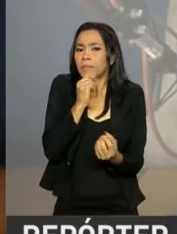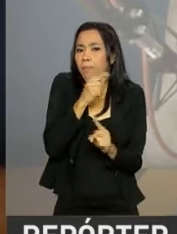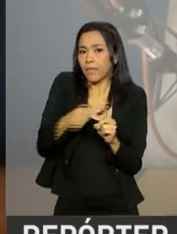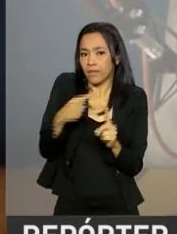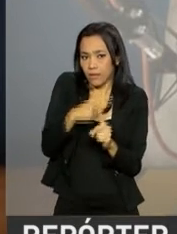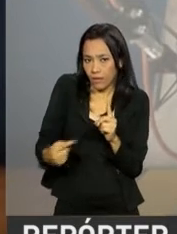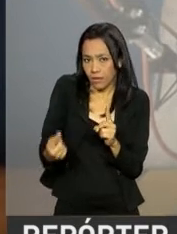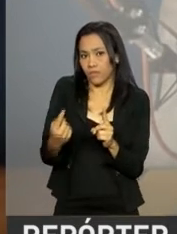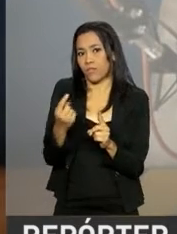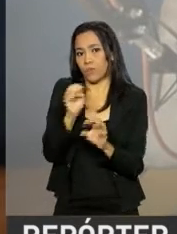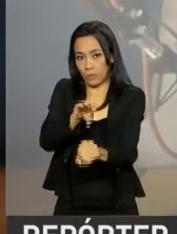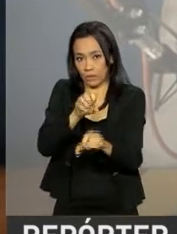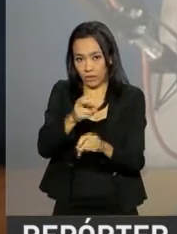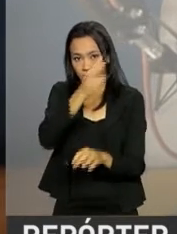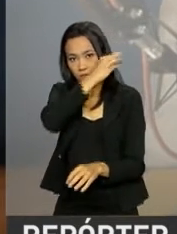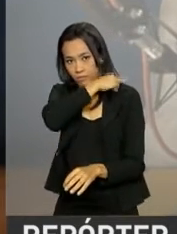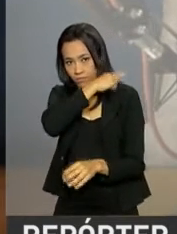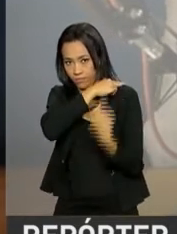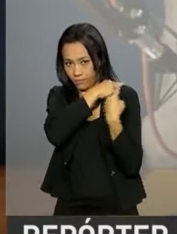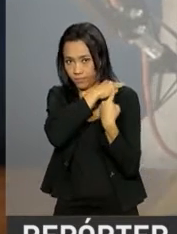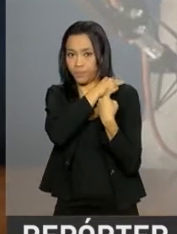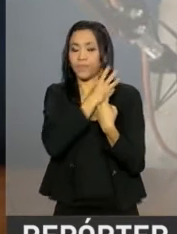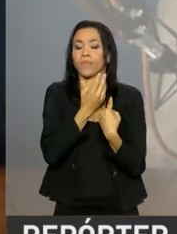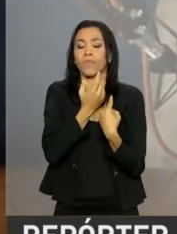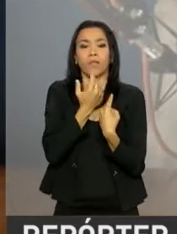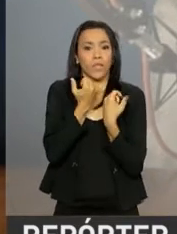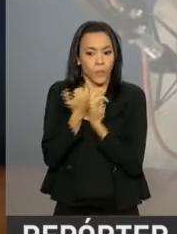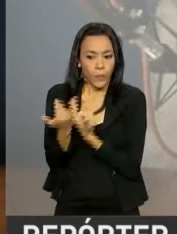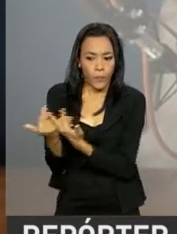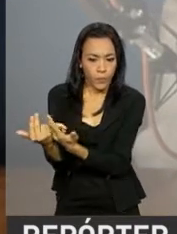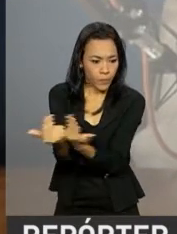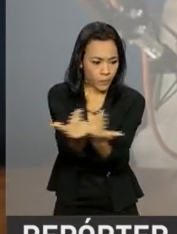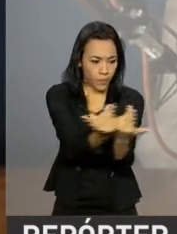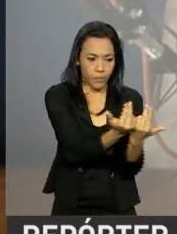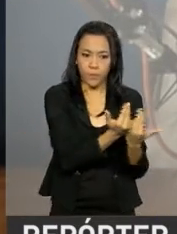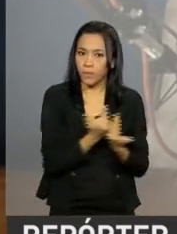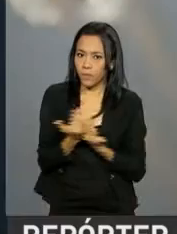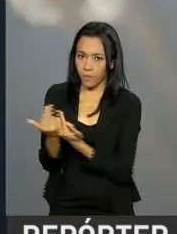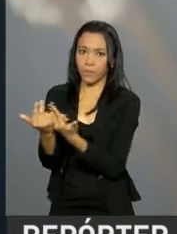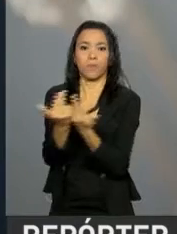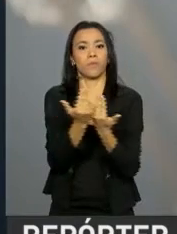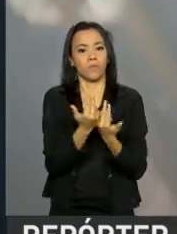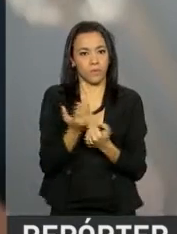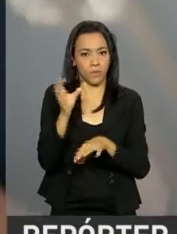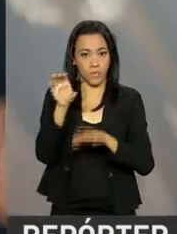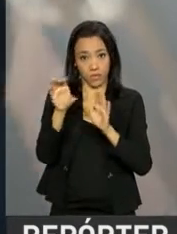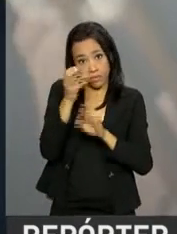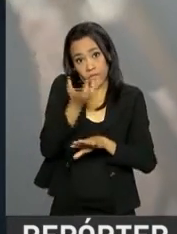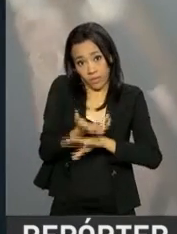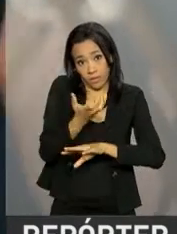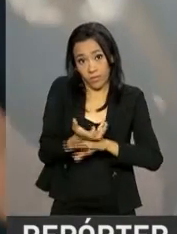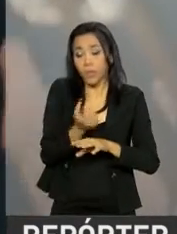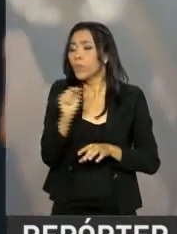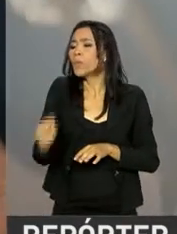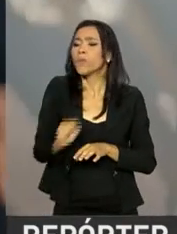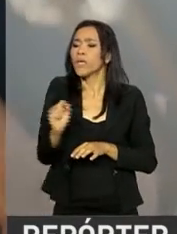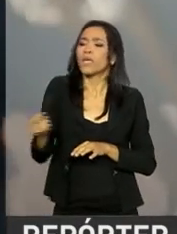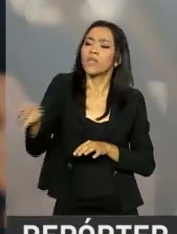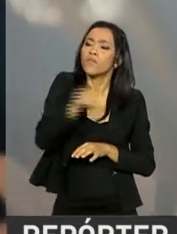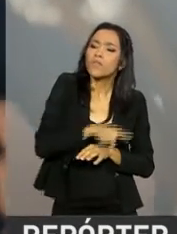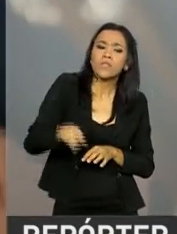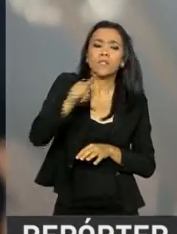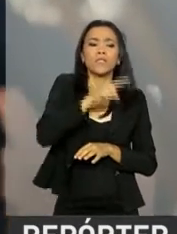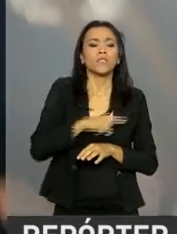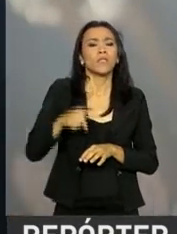ensino médio dedicada aquilo que é comum para a formação geral do aluno então nós vamos definir o que todo aluno